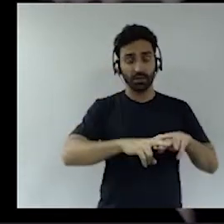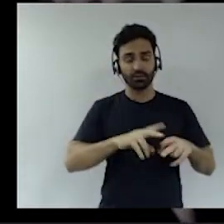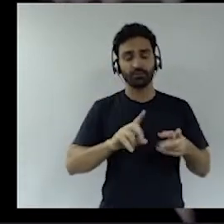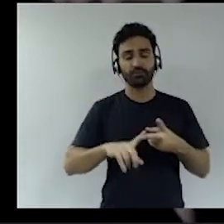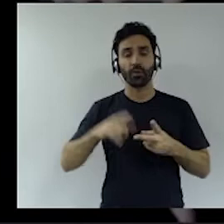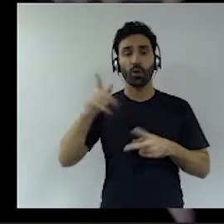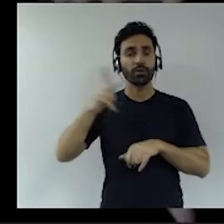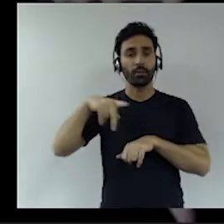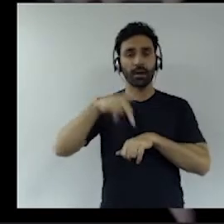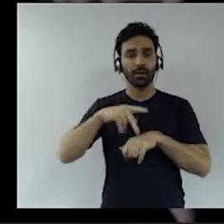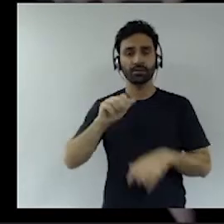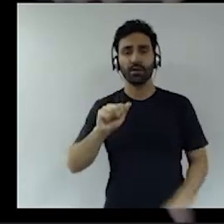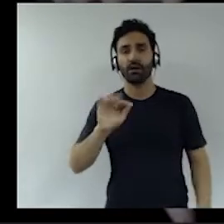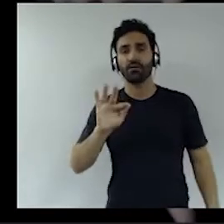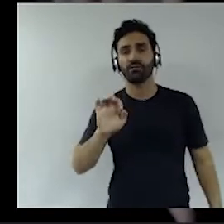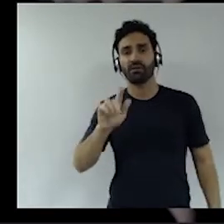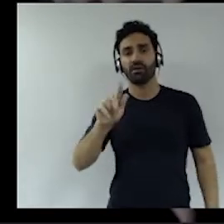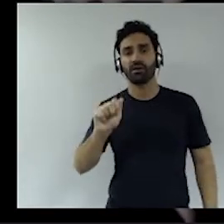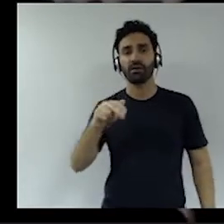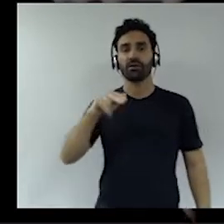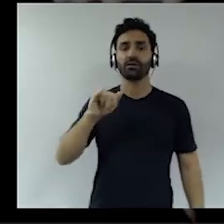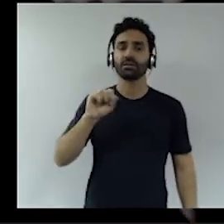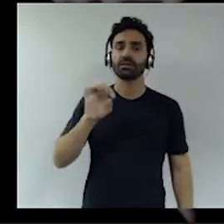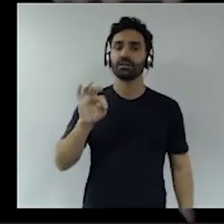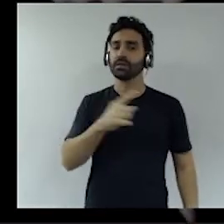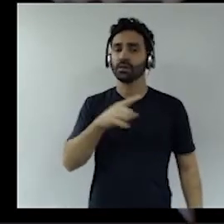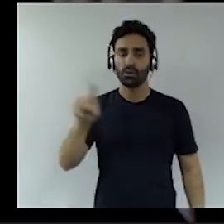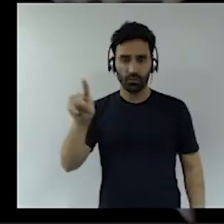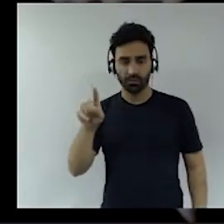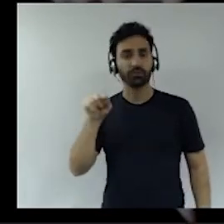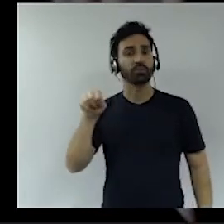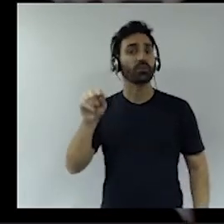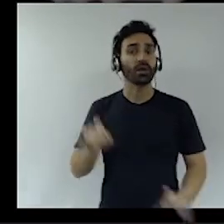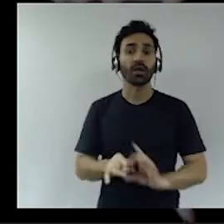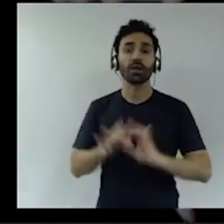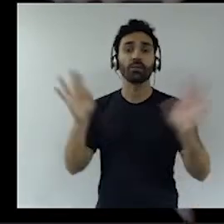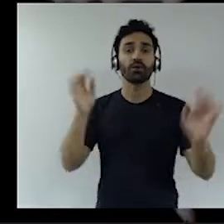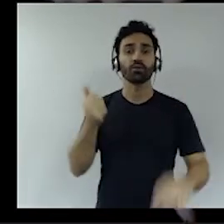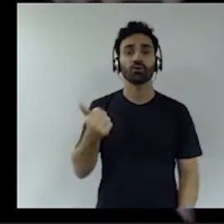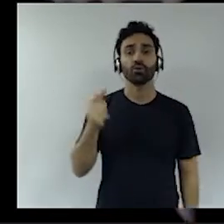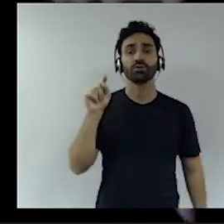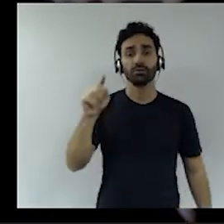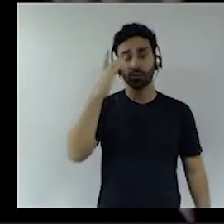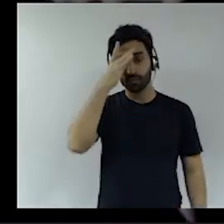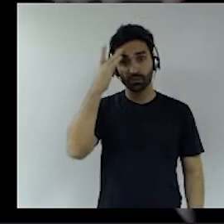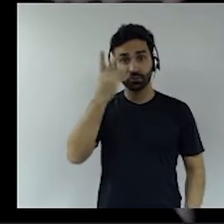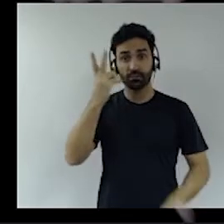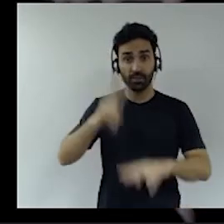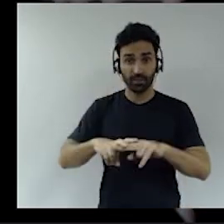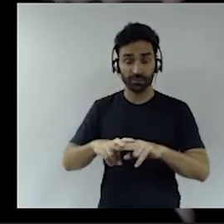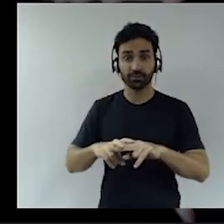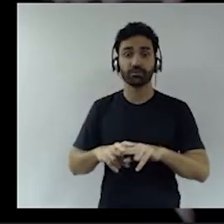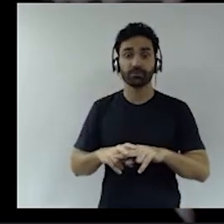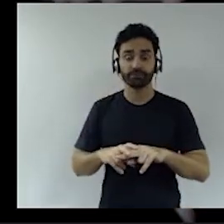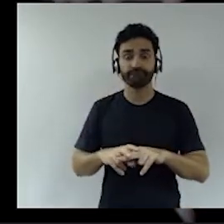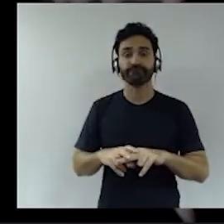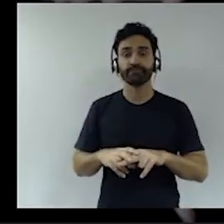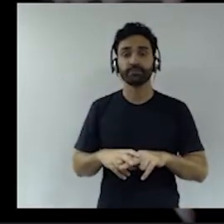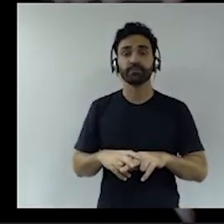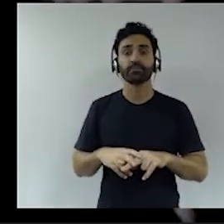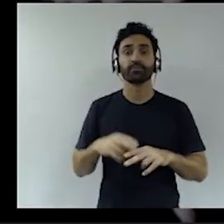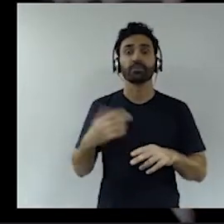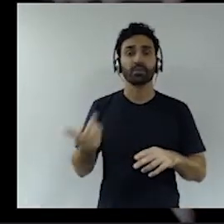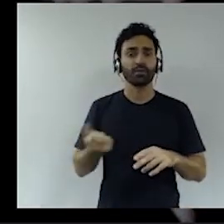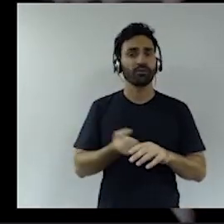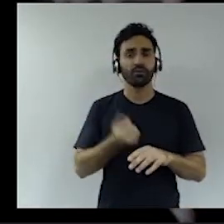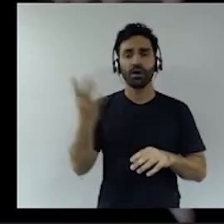Afeganistão, exemplos mais dramáticos, libertado mais de 12 mil presos. Declaração conjunta de várias agências